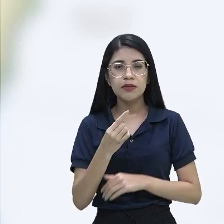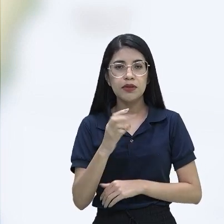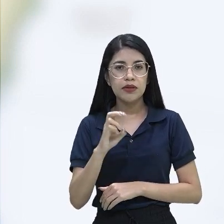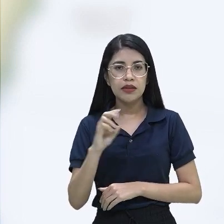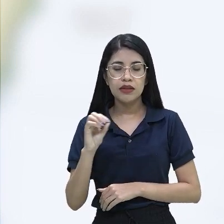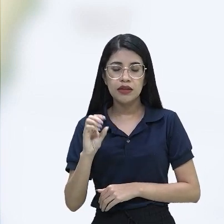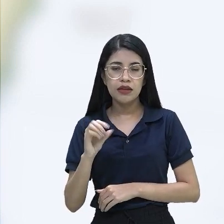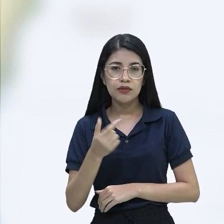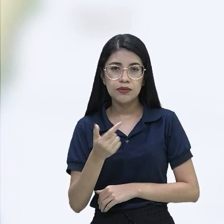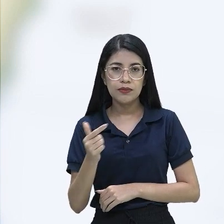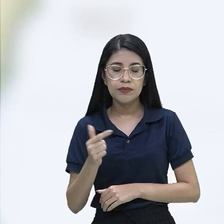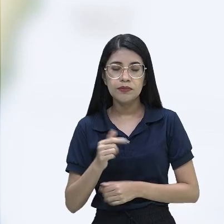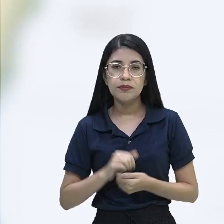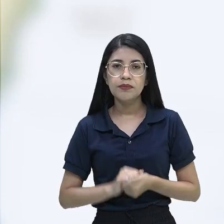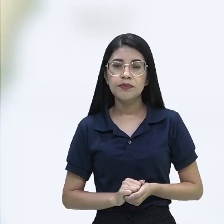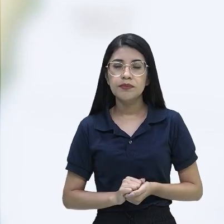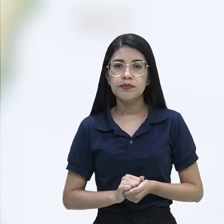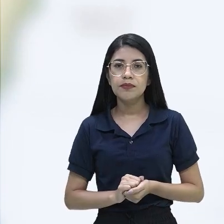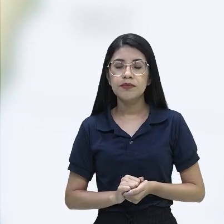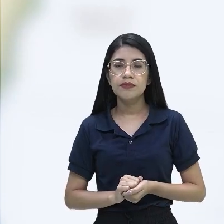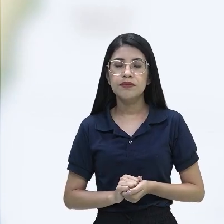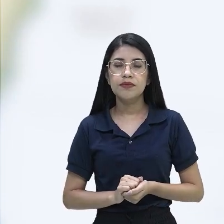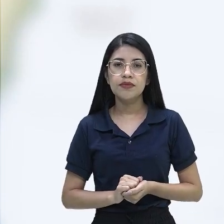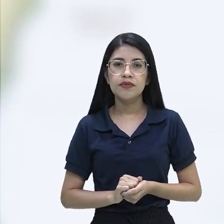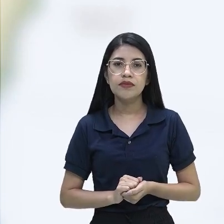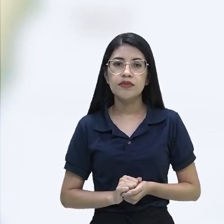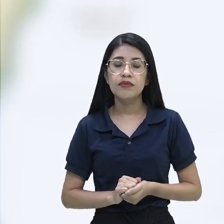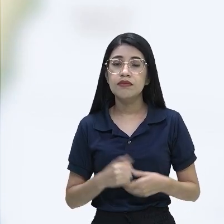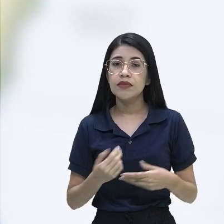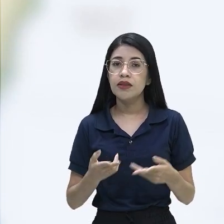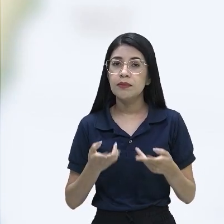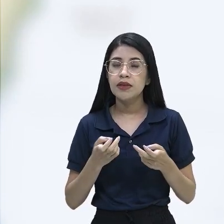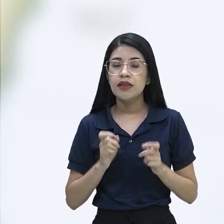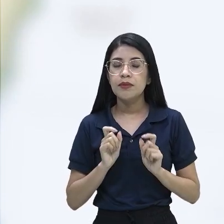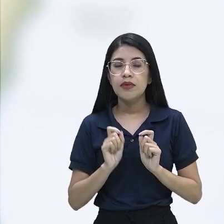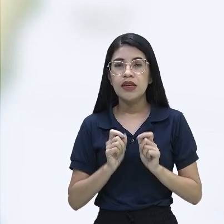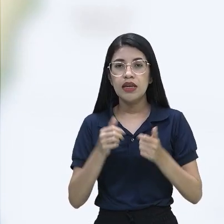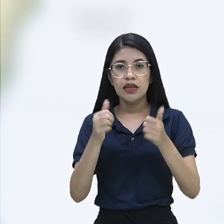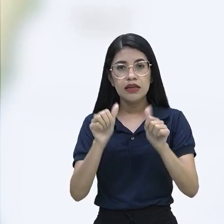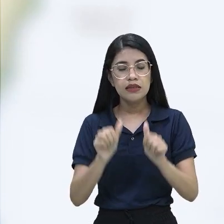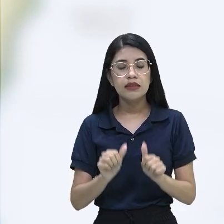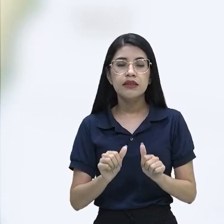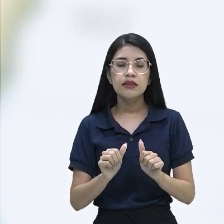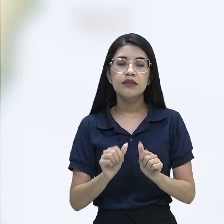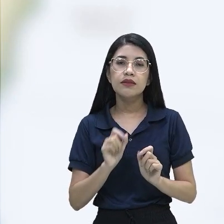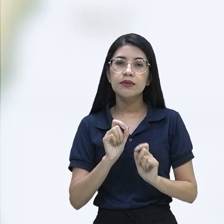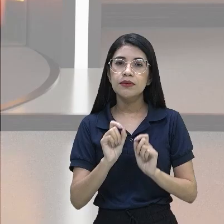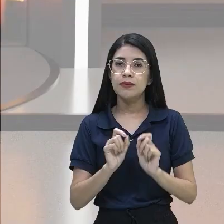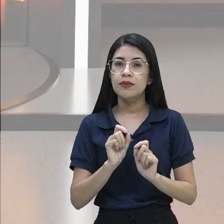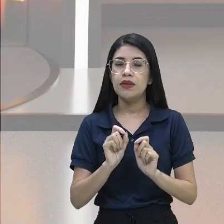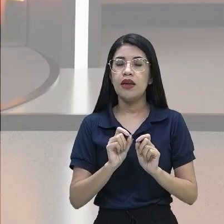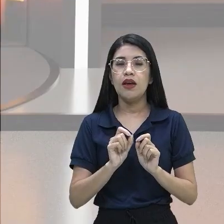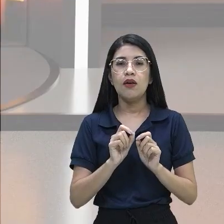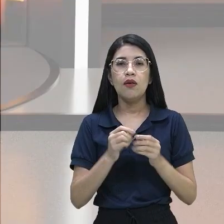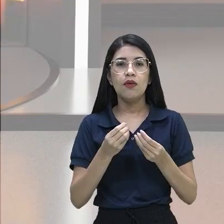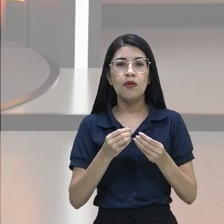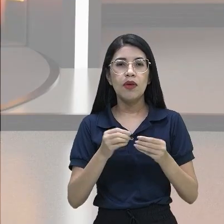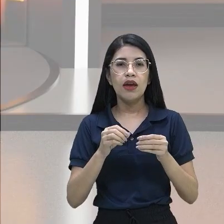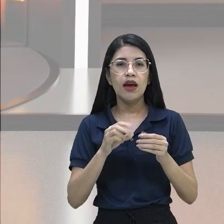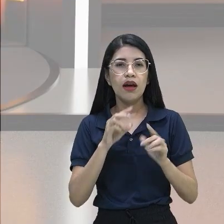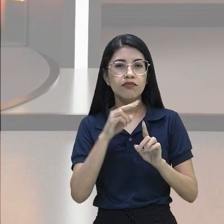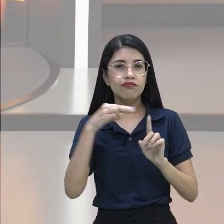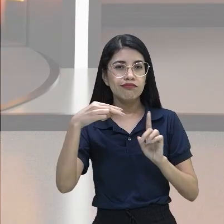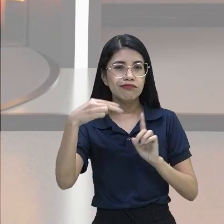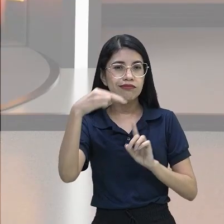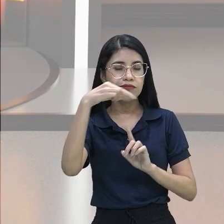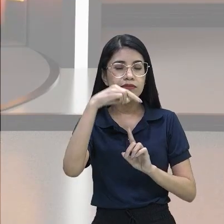1.500 metros, tá certo, gente? Então, a gente pode analisar aí esse perfil topográfico que